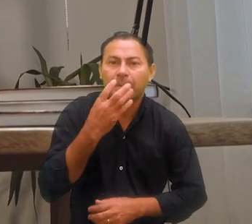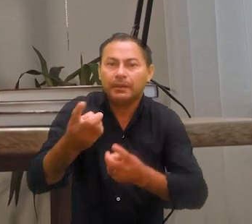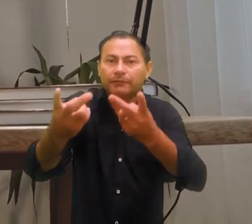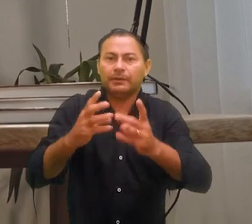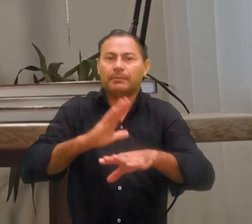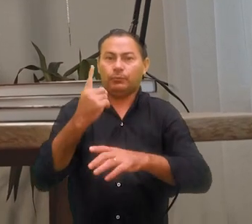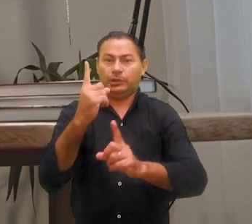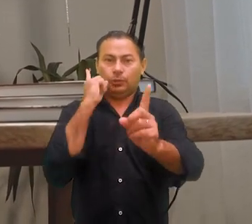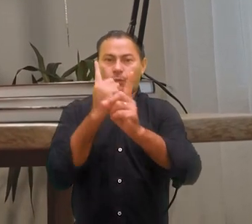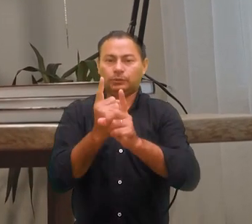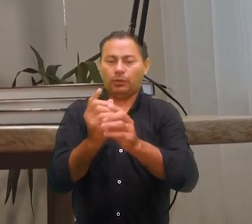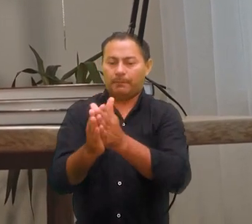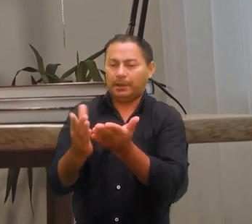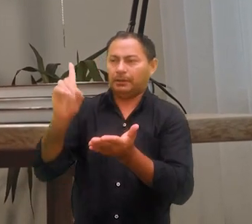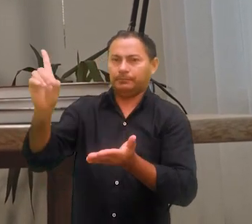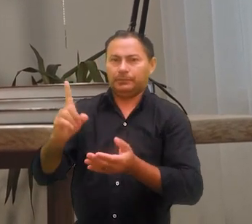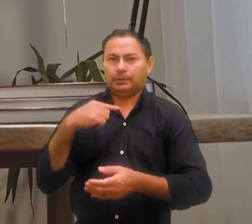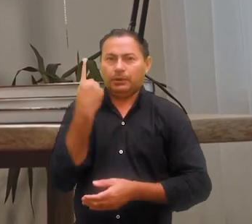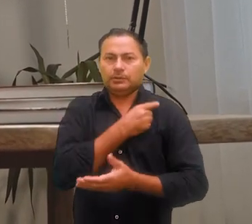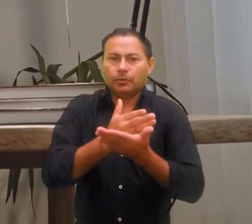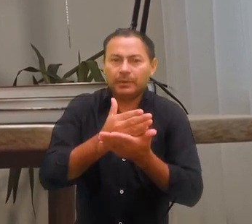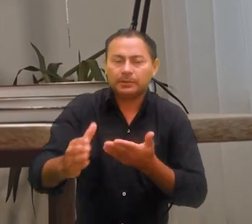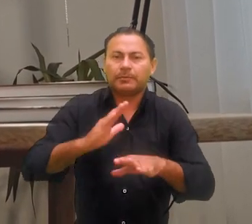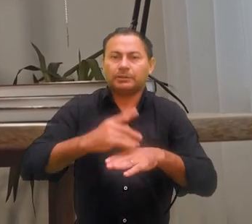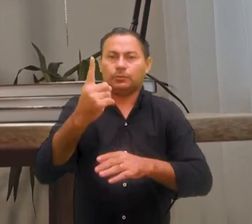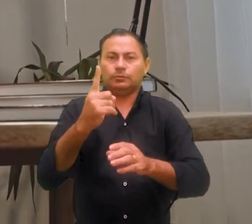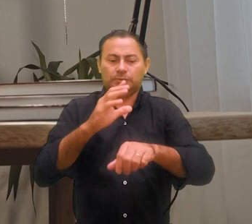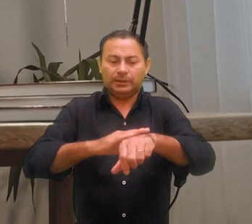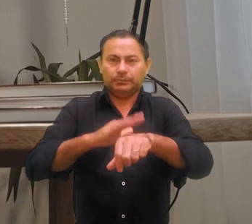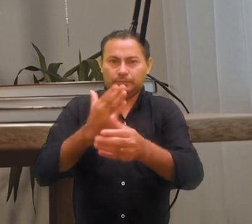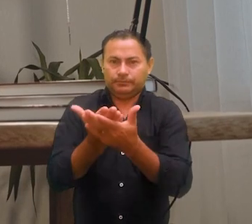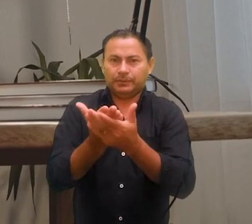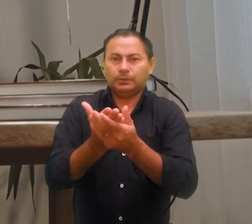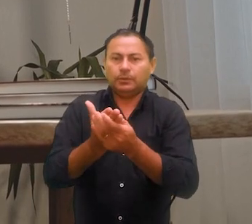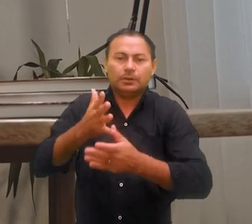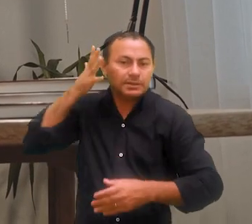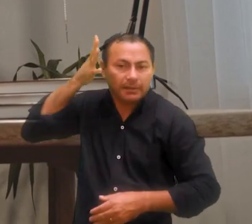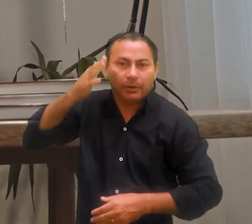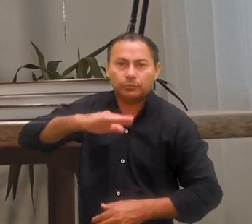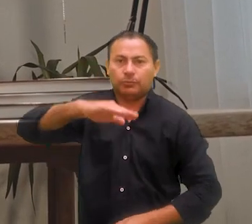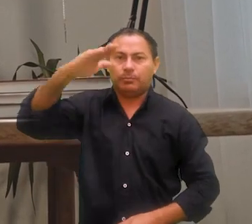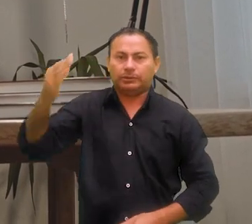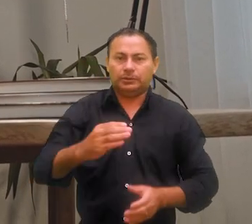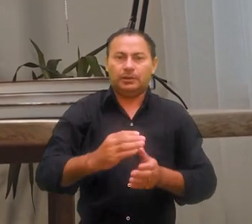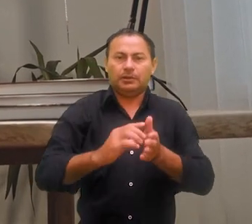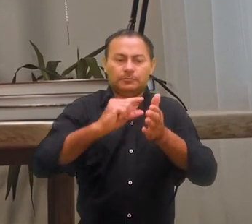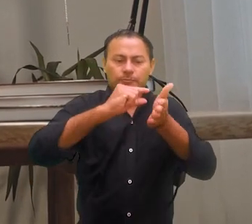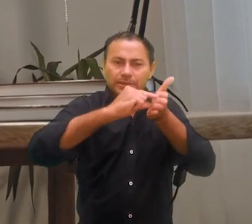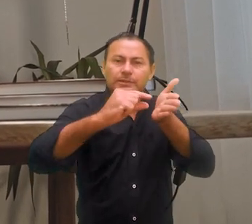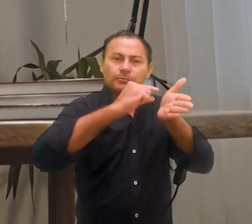Olá, seja bem-vindo a mais um encontro com a Palavra. Estamos começando mais um tempo de estudo do Sermão do